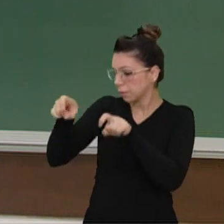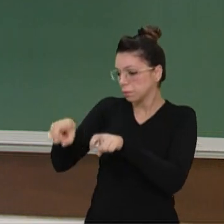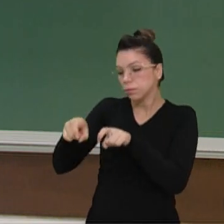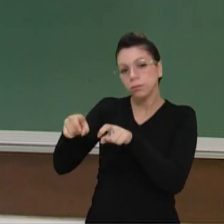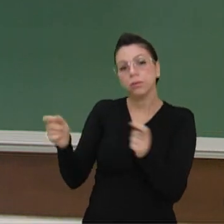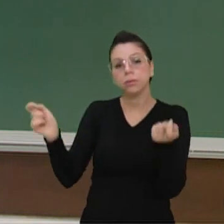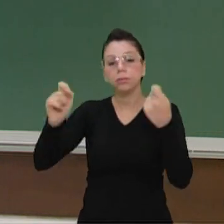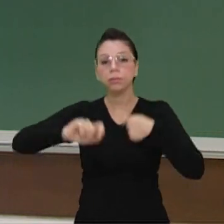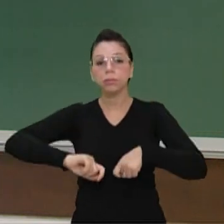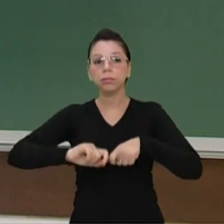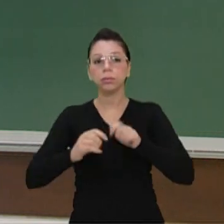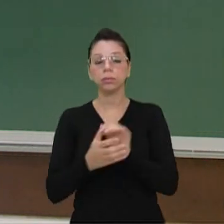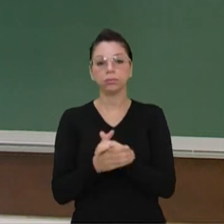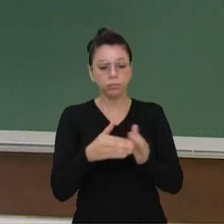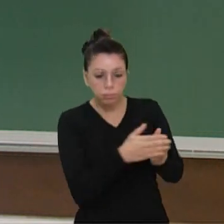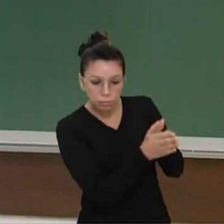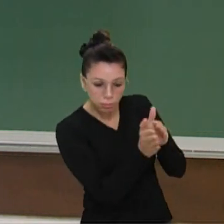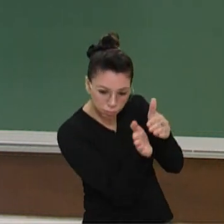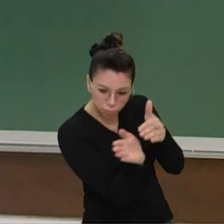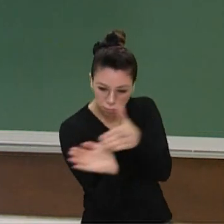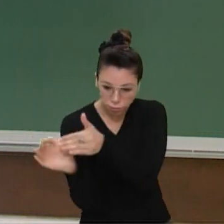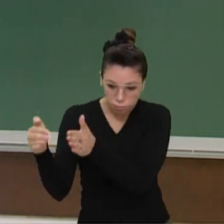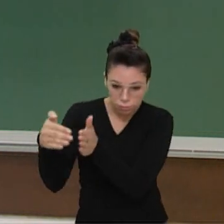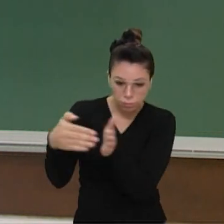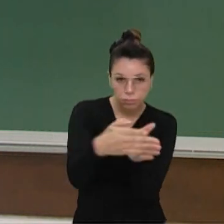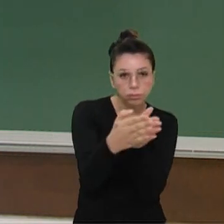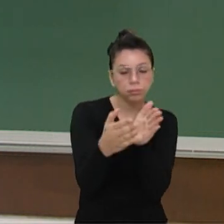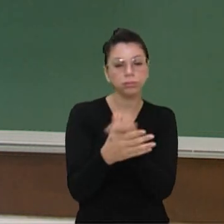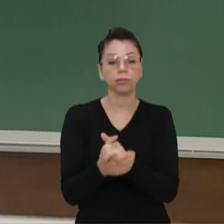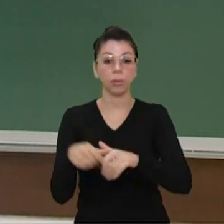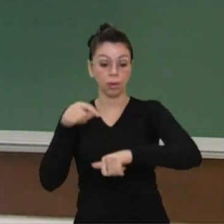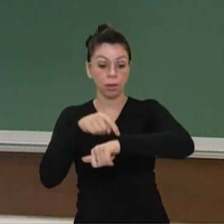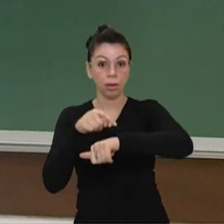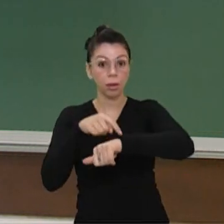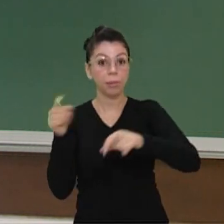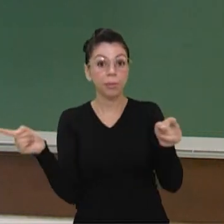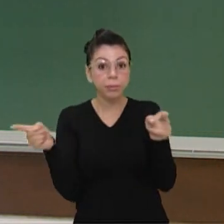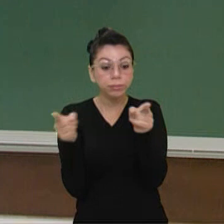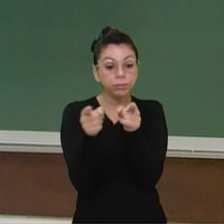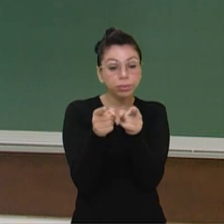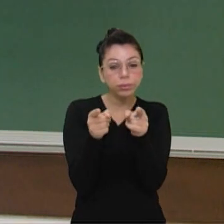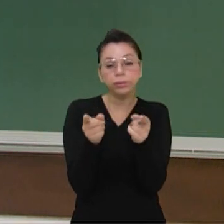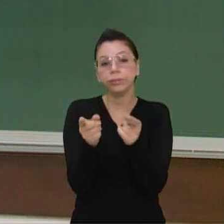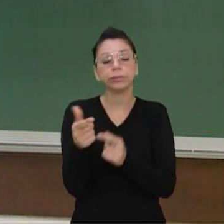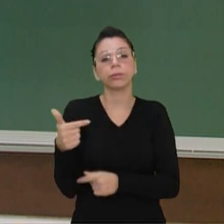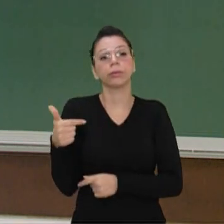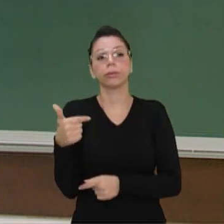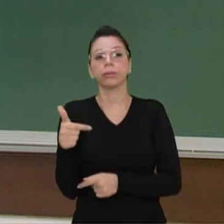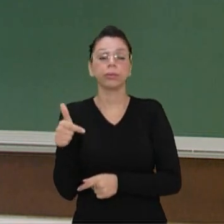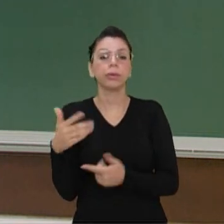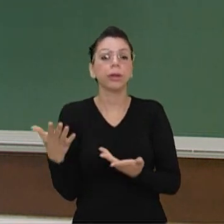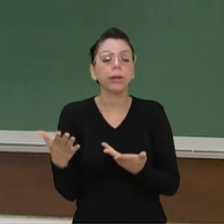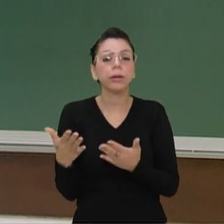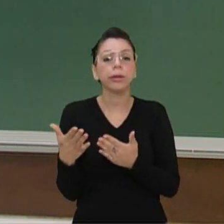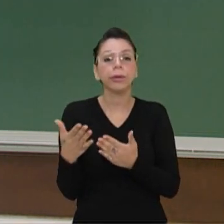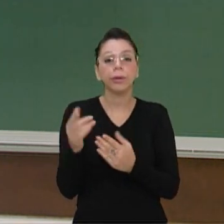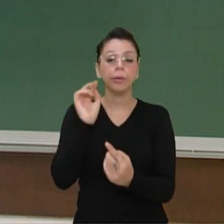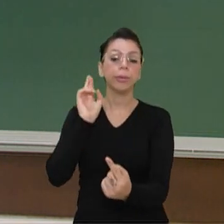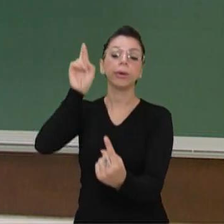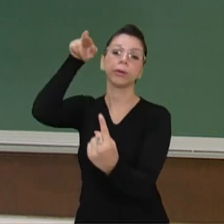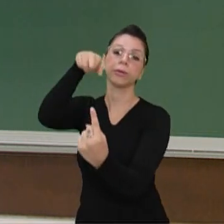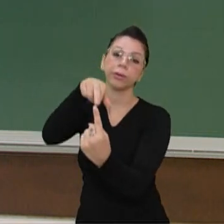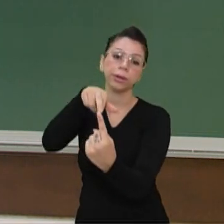precisa passar por todos esses pontos no menor tempo possível. E você não tem, né, uma